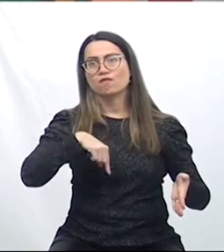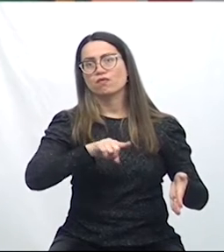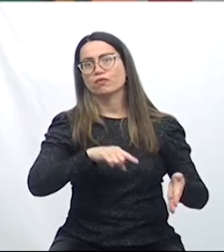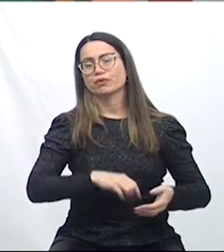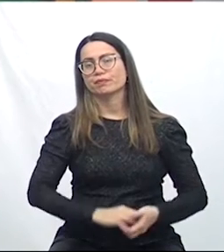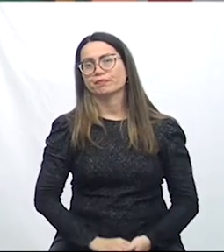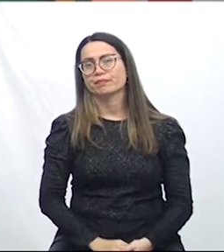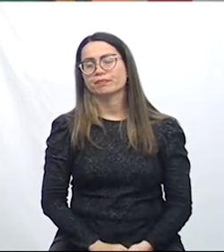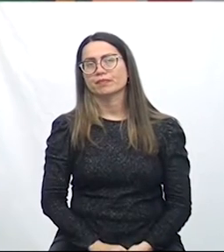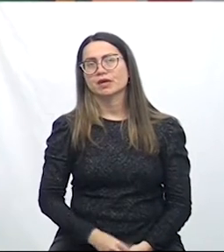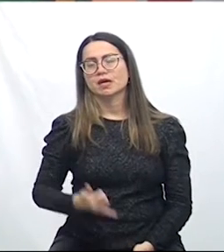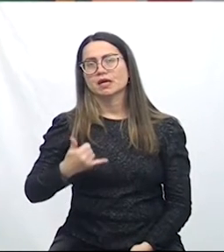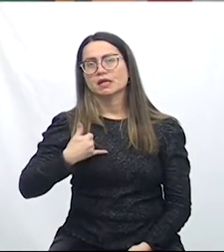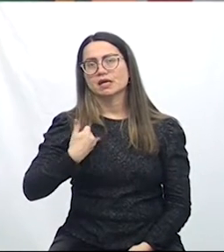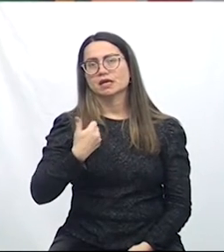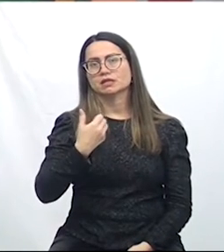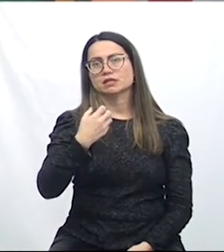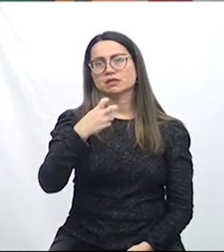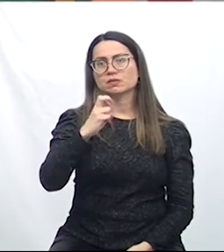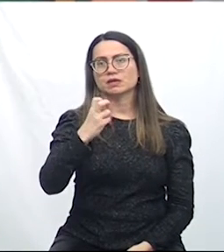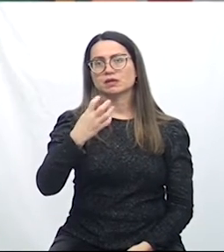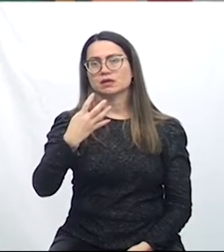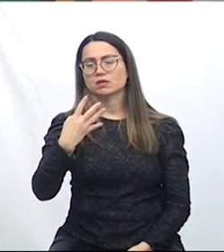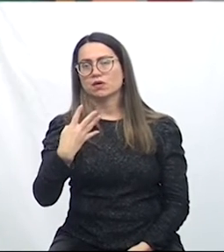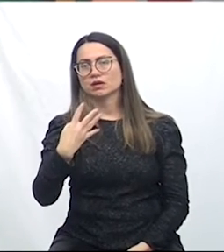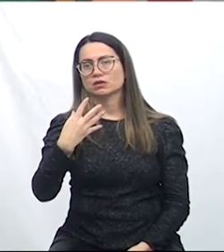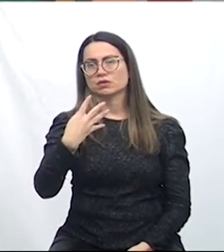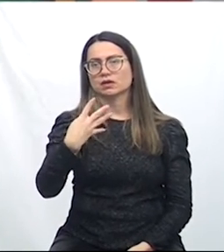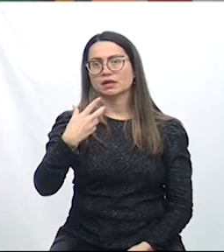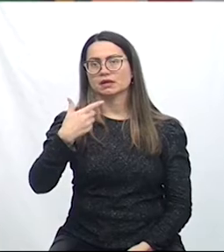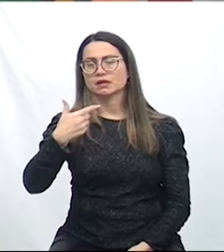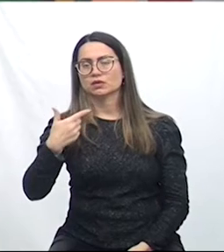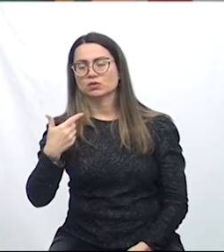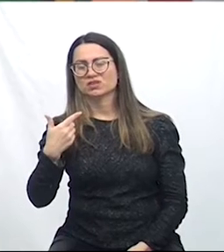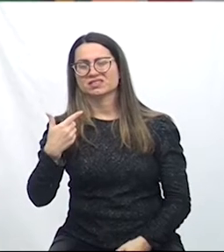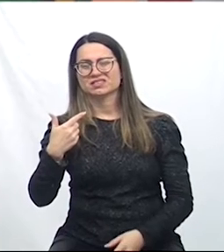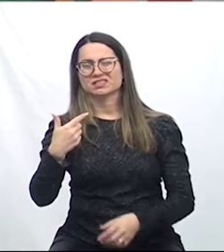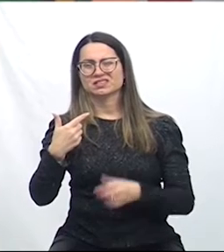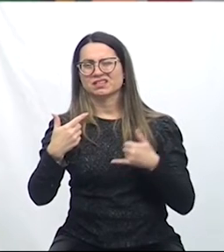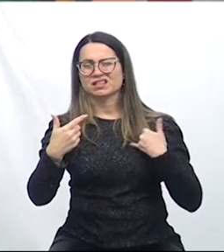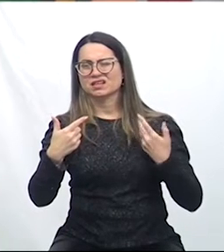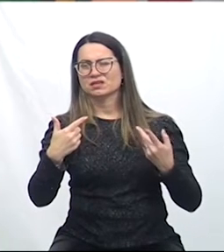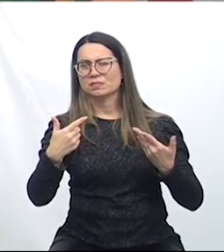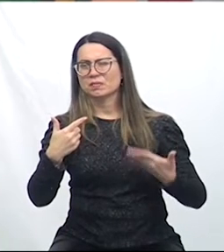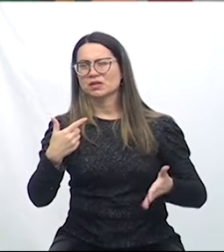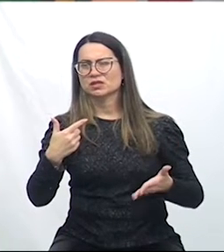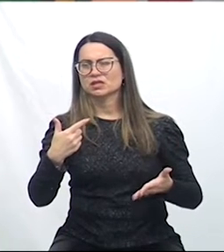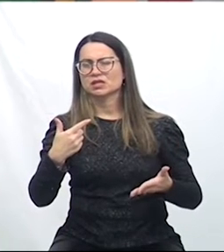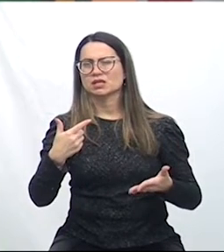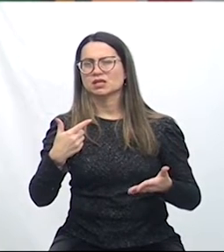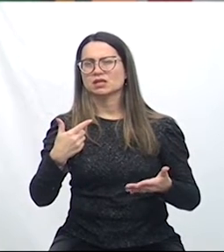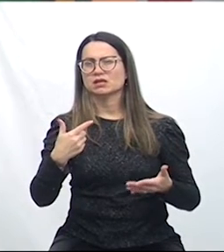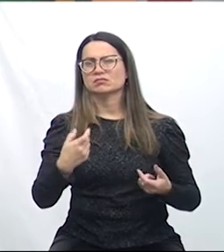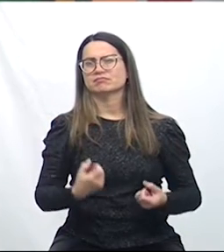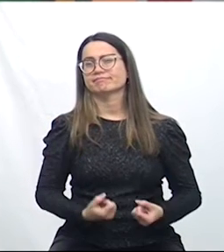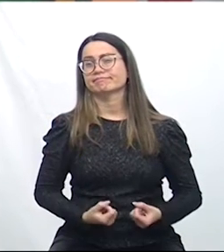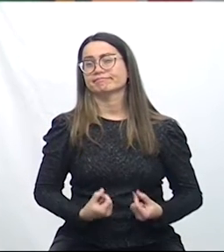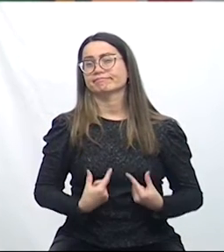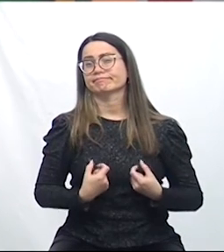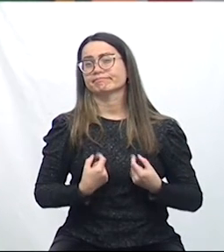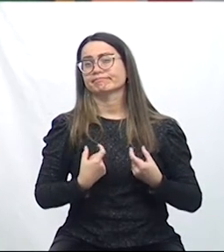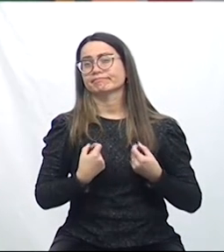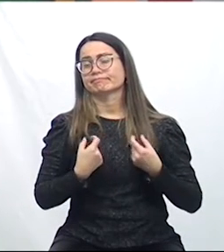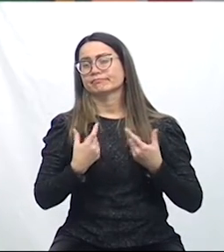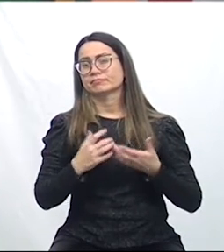e 48 anos, todas vieram a óbito por câncer. Uma delas teve o seu diagnóstico há 6